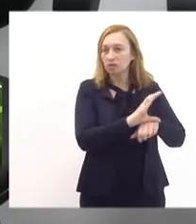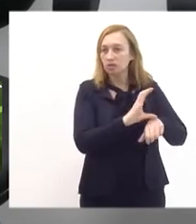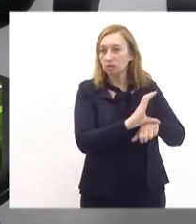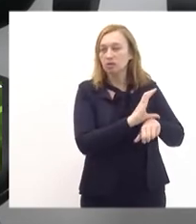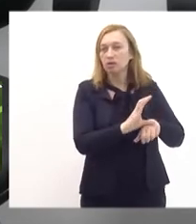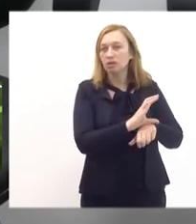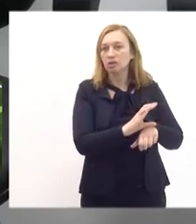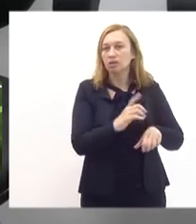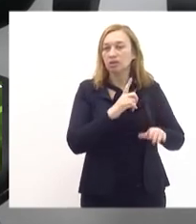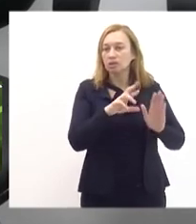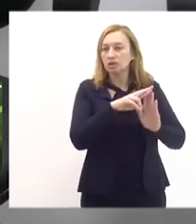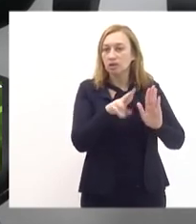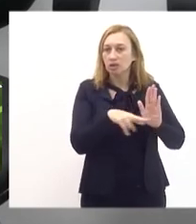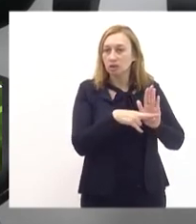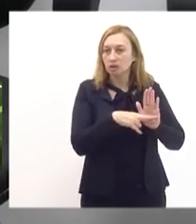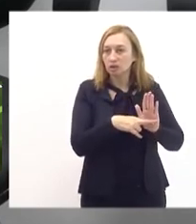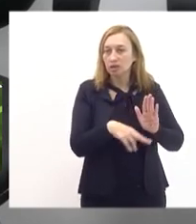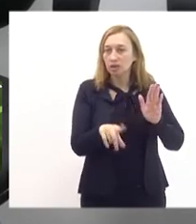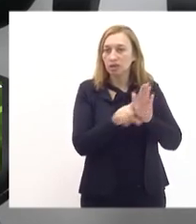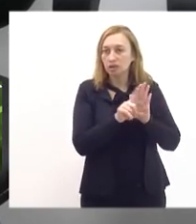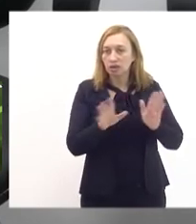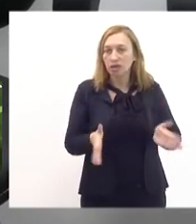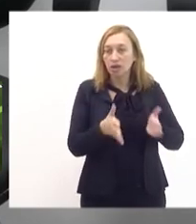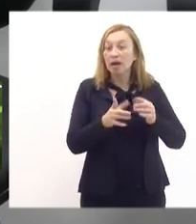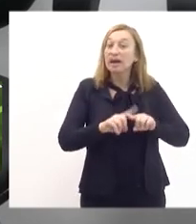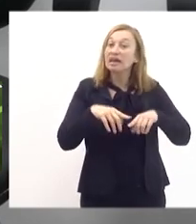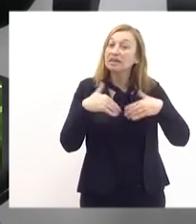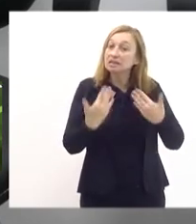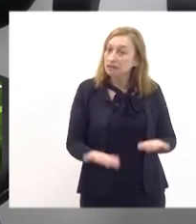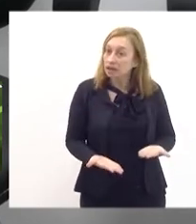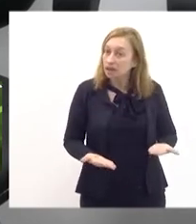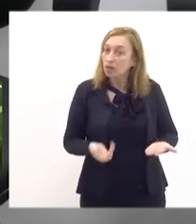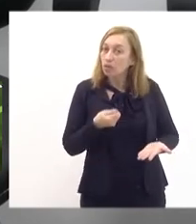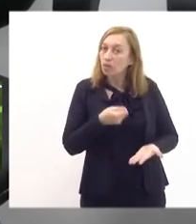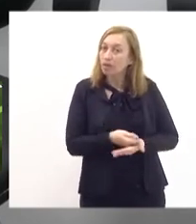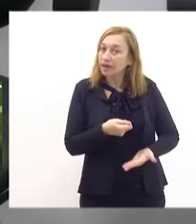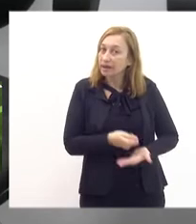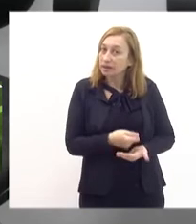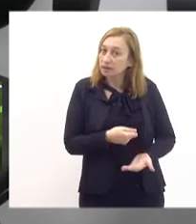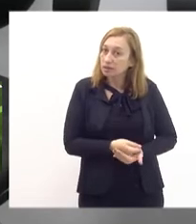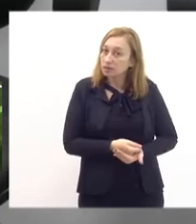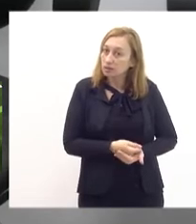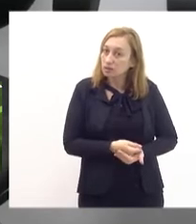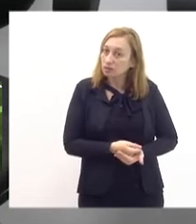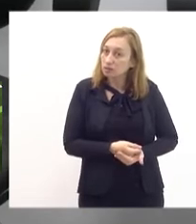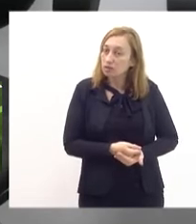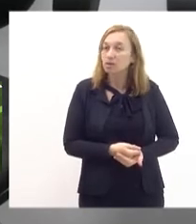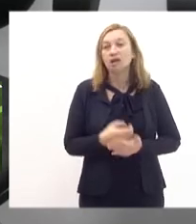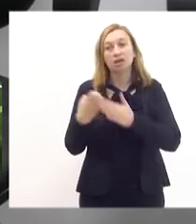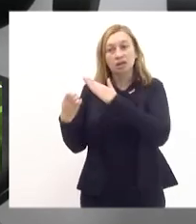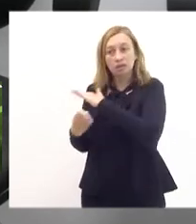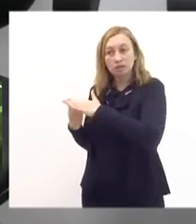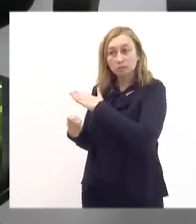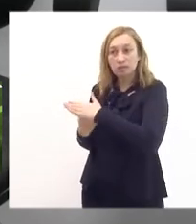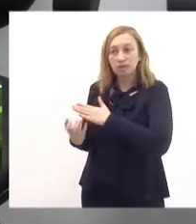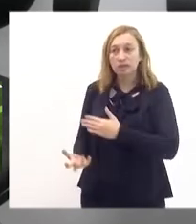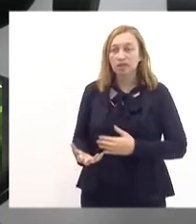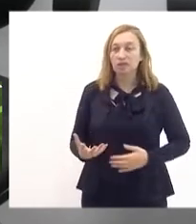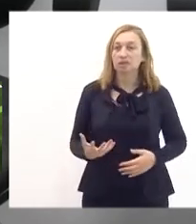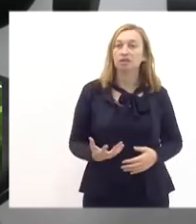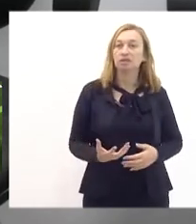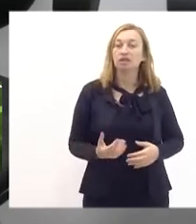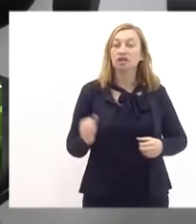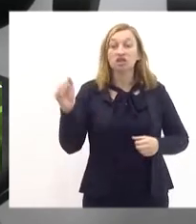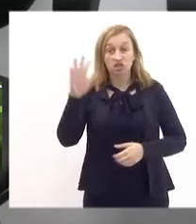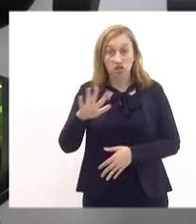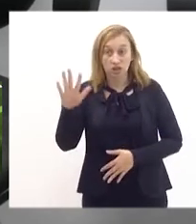regime, vigente o regime da livre iniciativa. Então, a obrigação dessas empresas adotarem, das empresas em